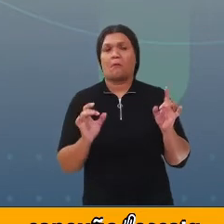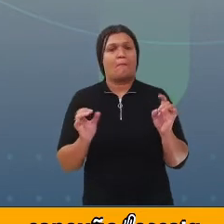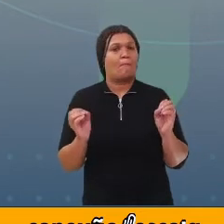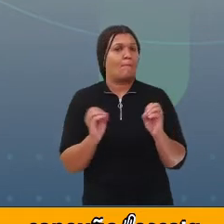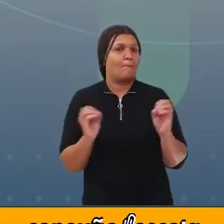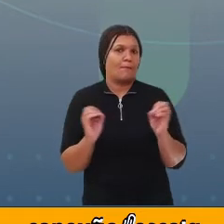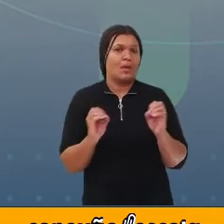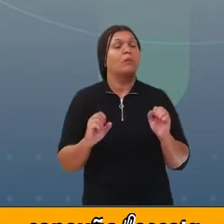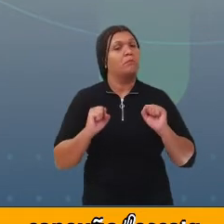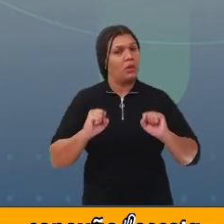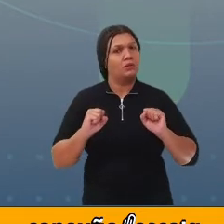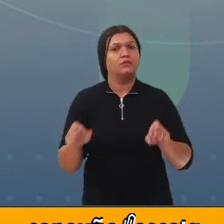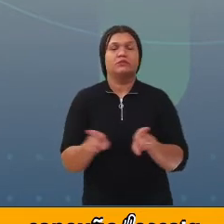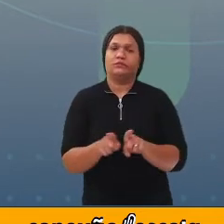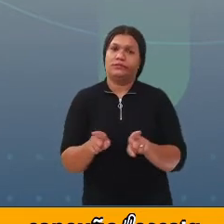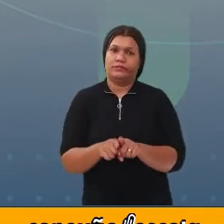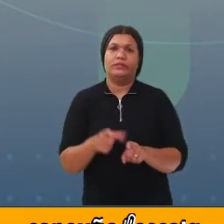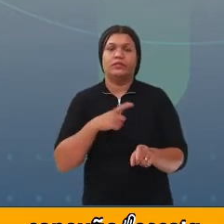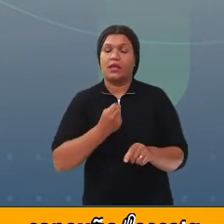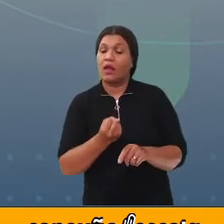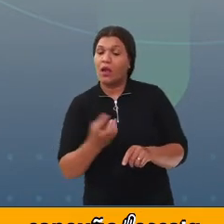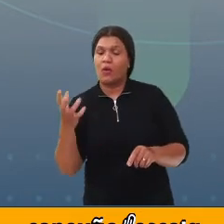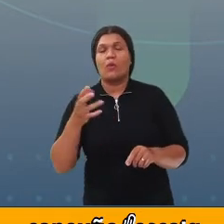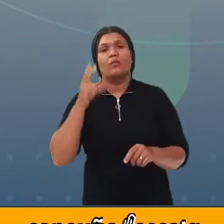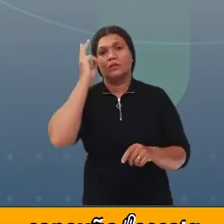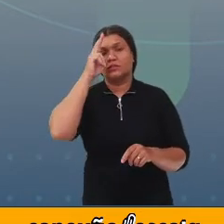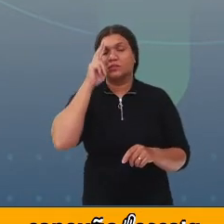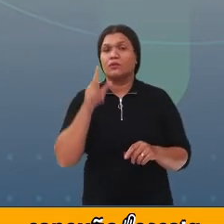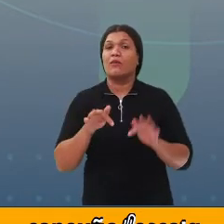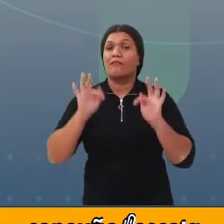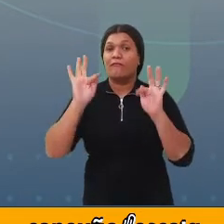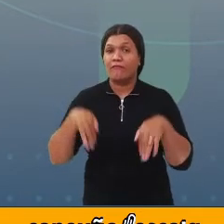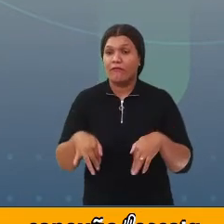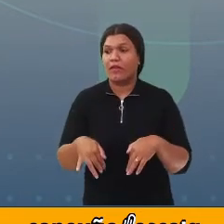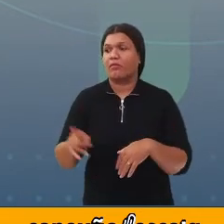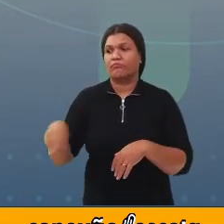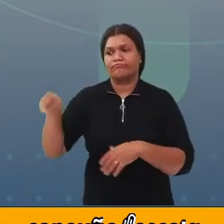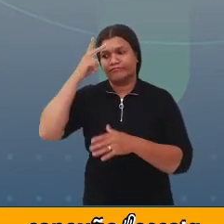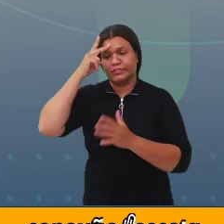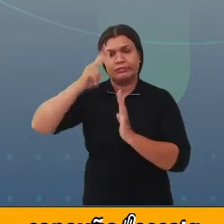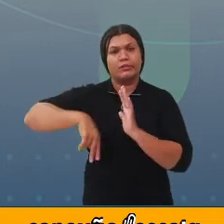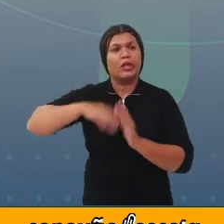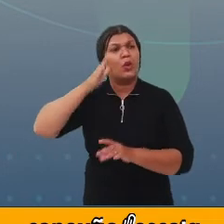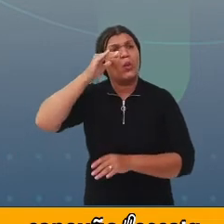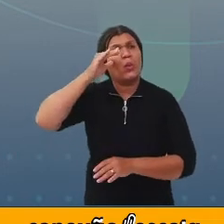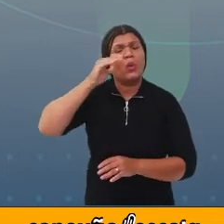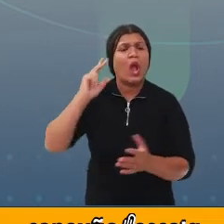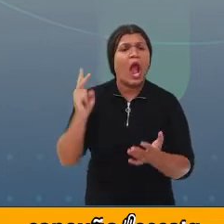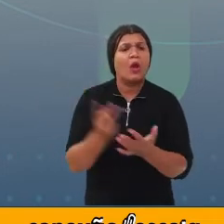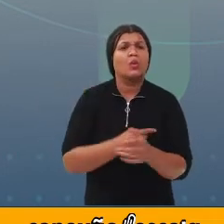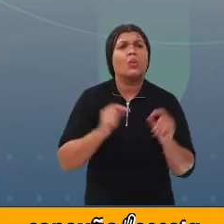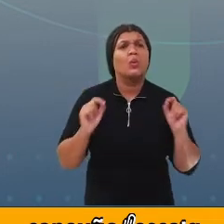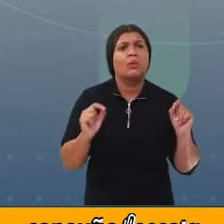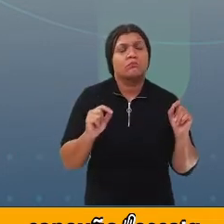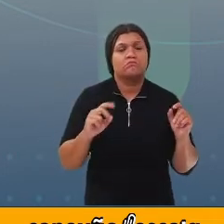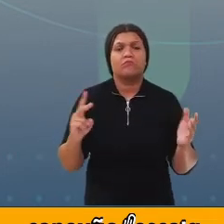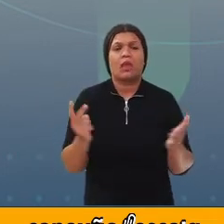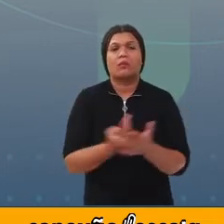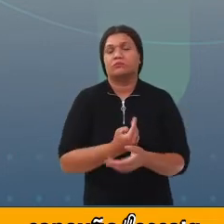Porque é possível ter algumas histórias com um final que deixa o leitor curioso para saber o que poderia acontecer e não